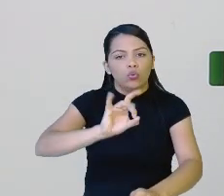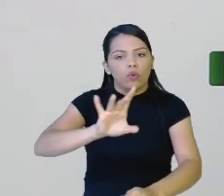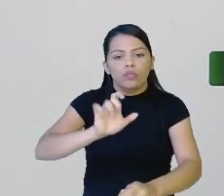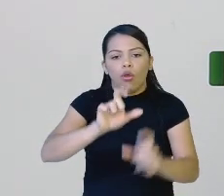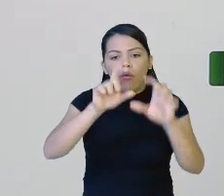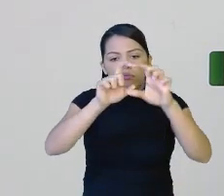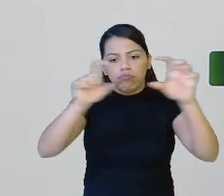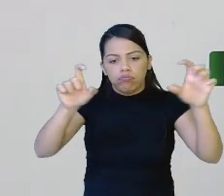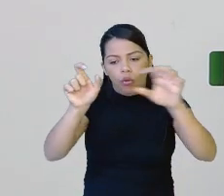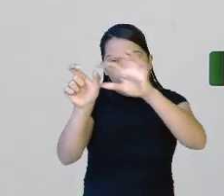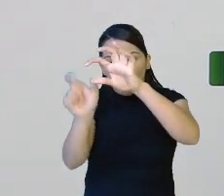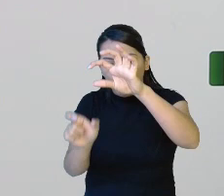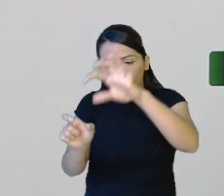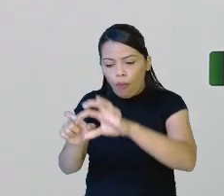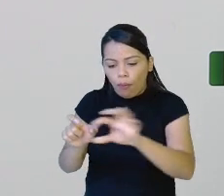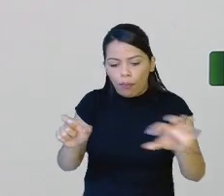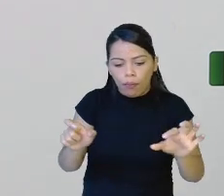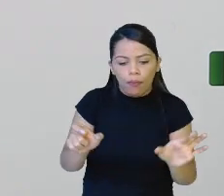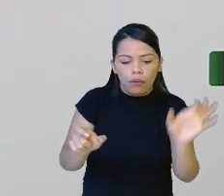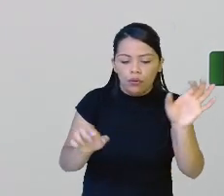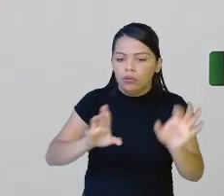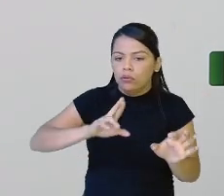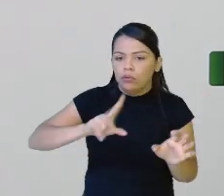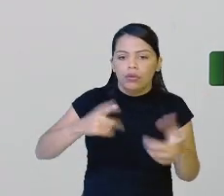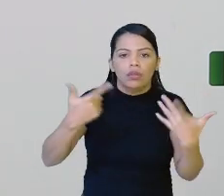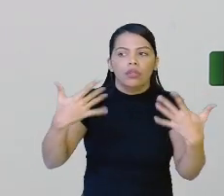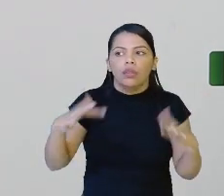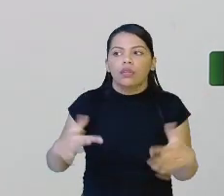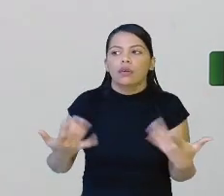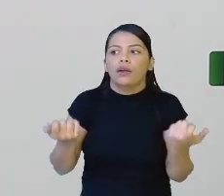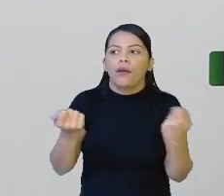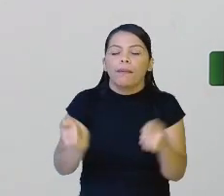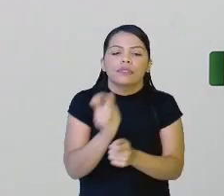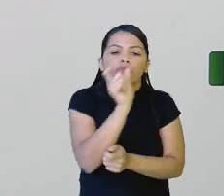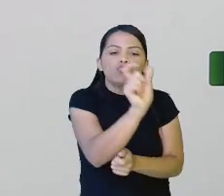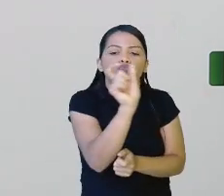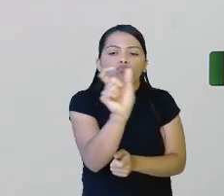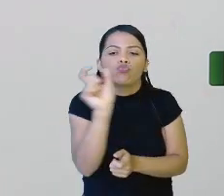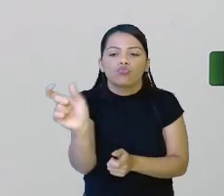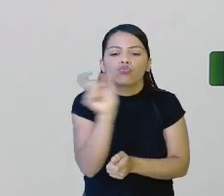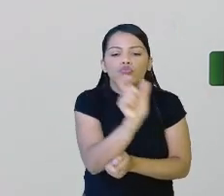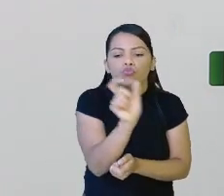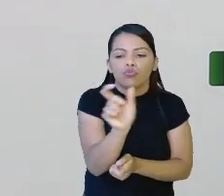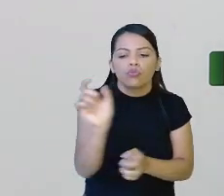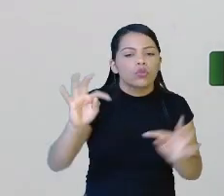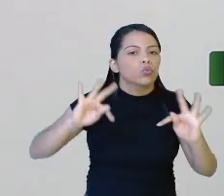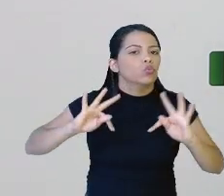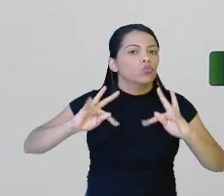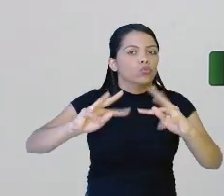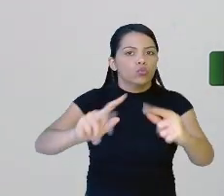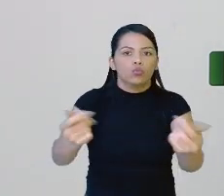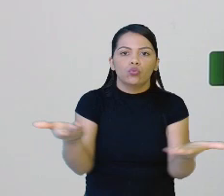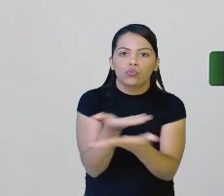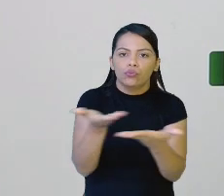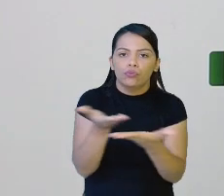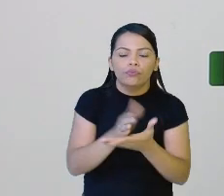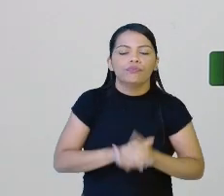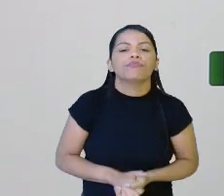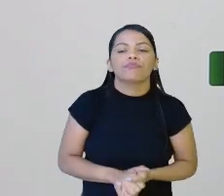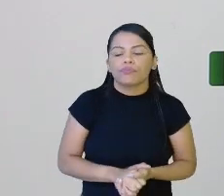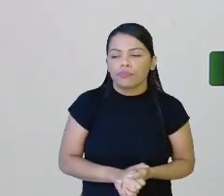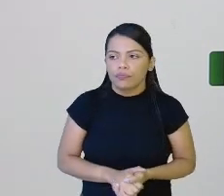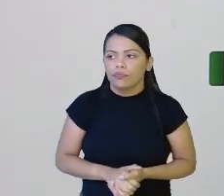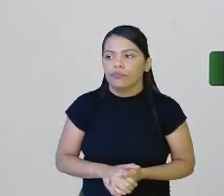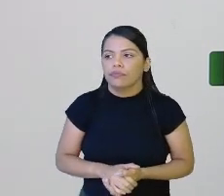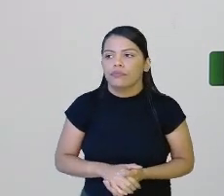estou dizendo que cada quadradinho com esse X vai medir 1 centímetro quadrado. Então, eu só preciso contar,